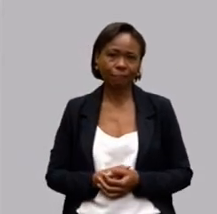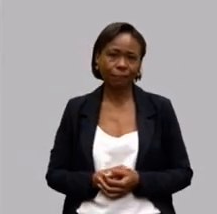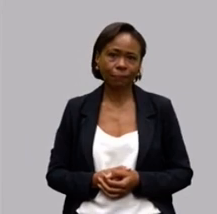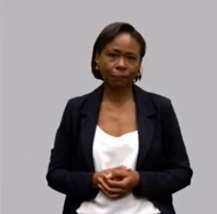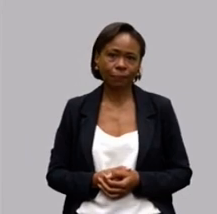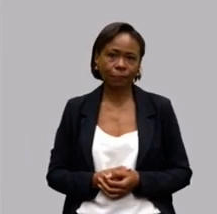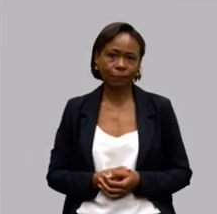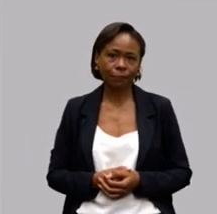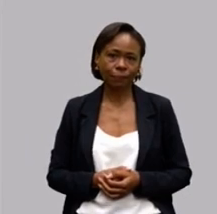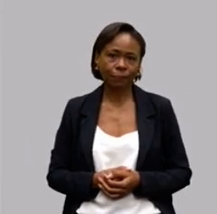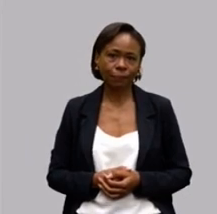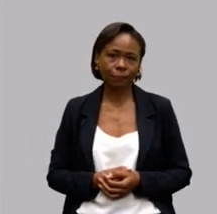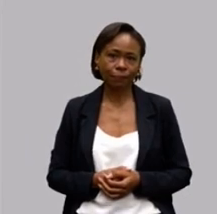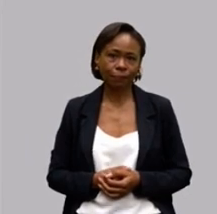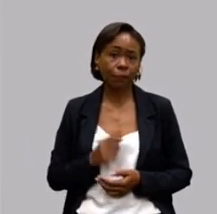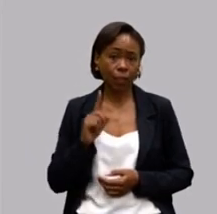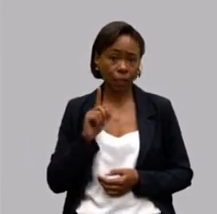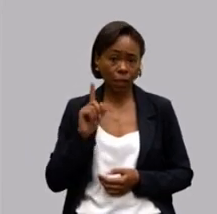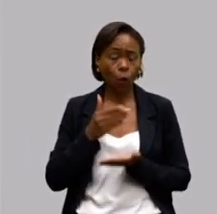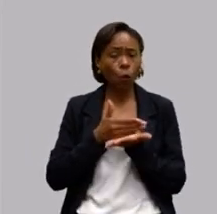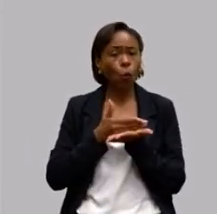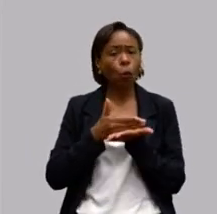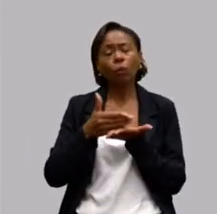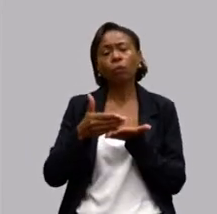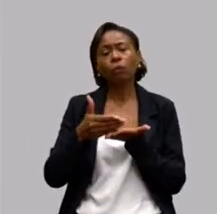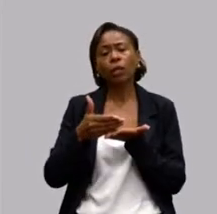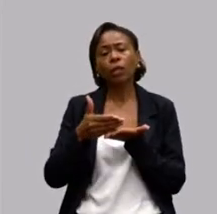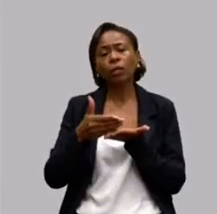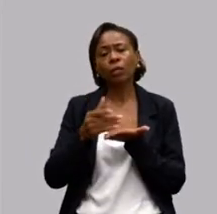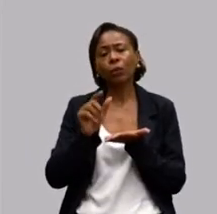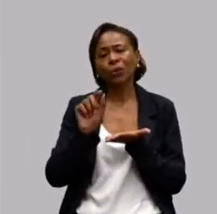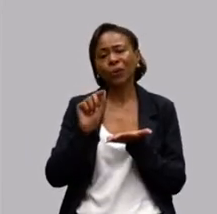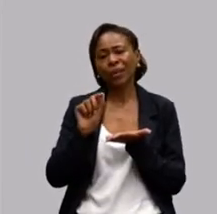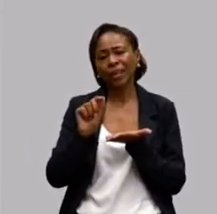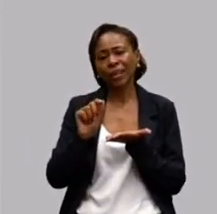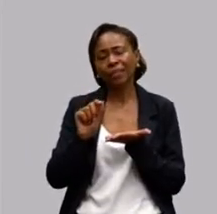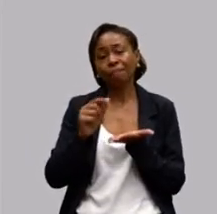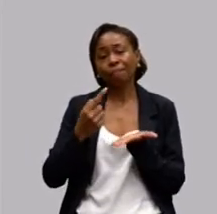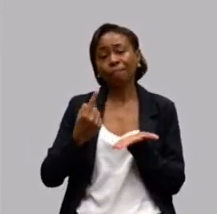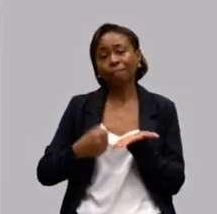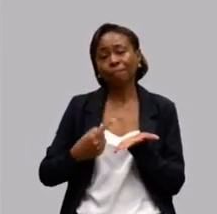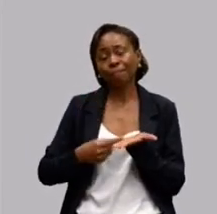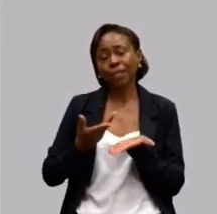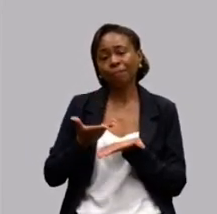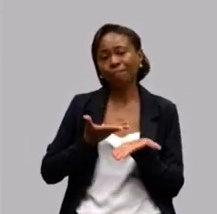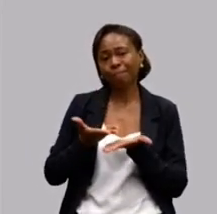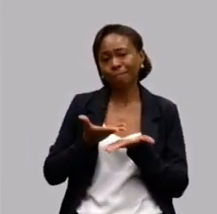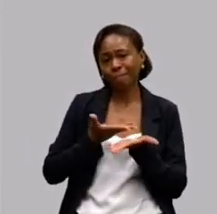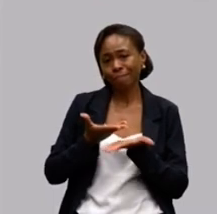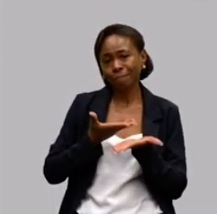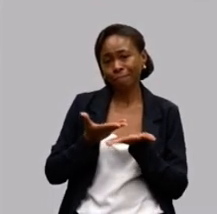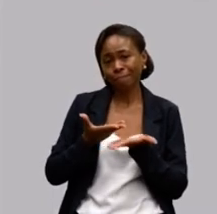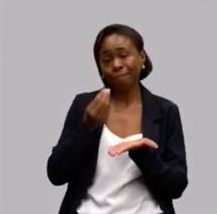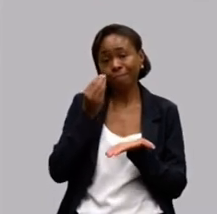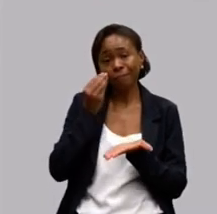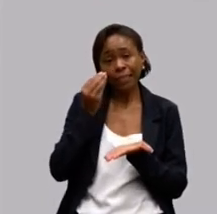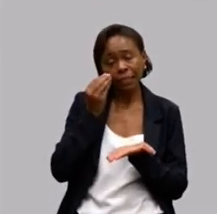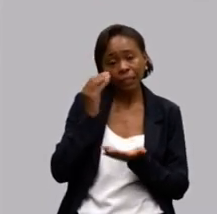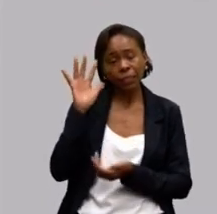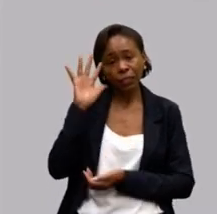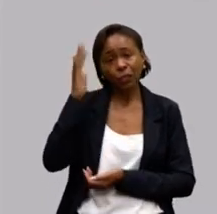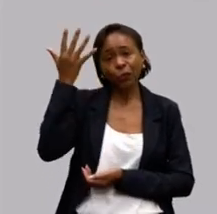Vejam, aqui começa o nosso diálogo e que tem a ver com as possibilidades de solução